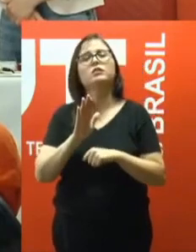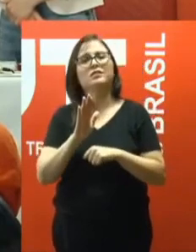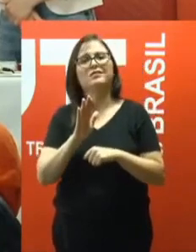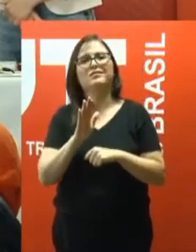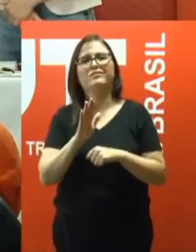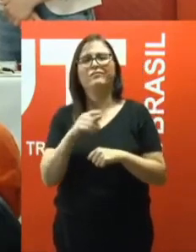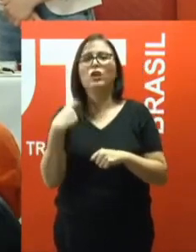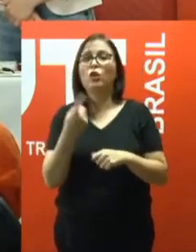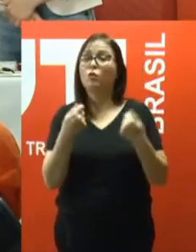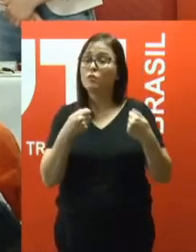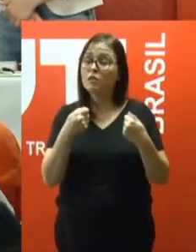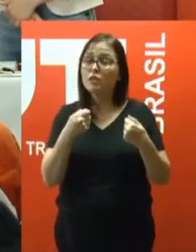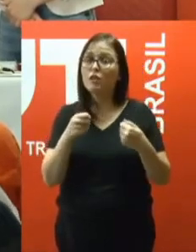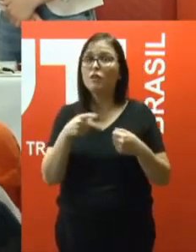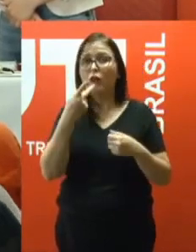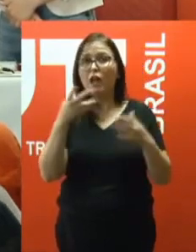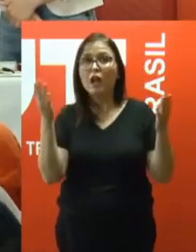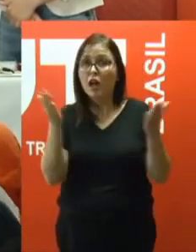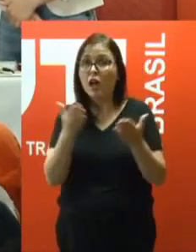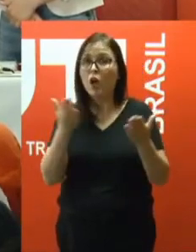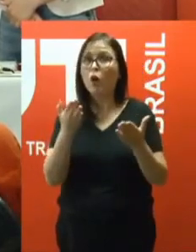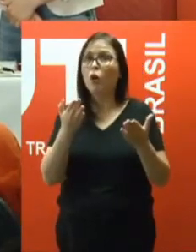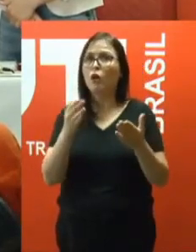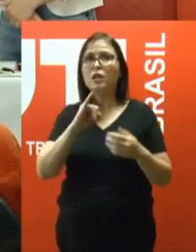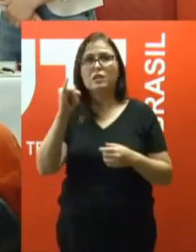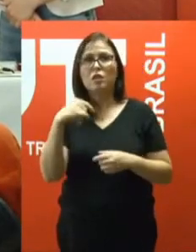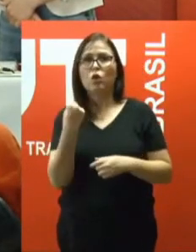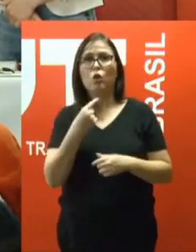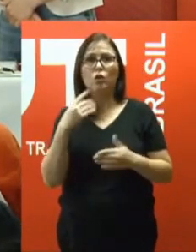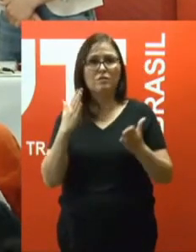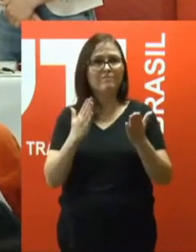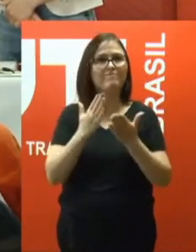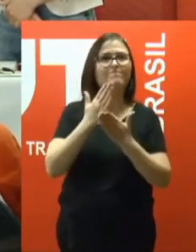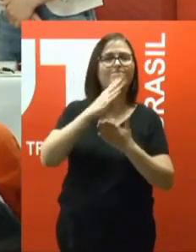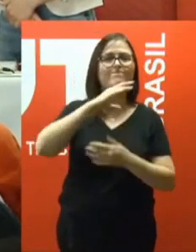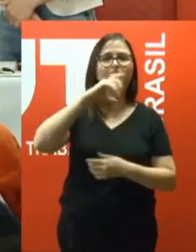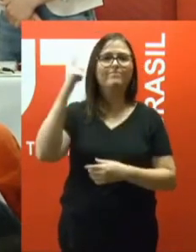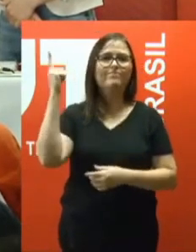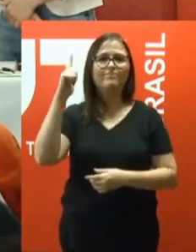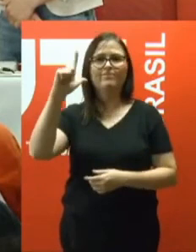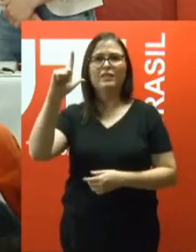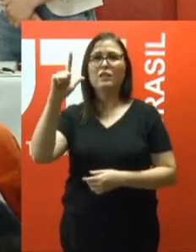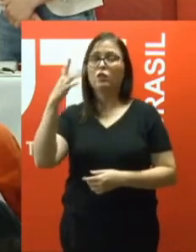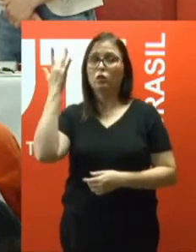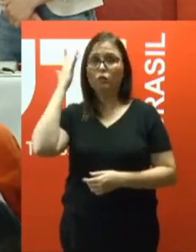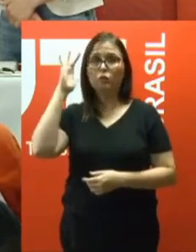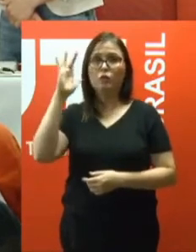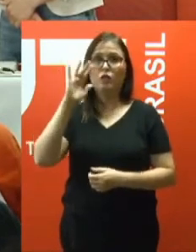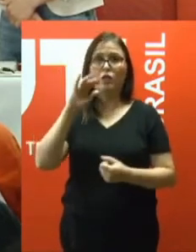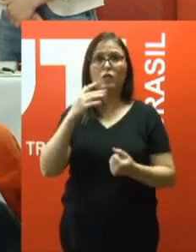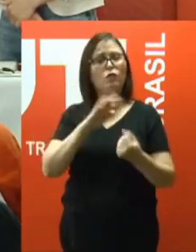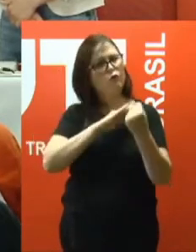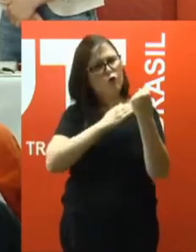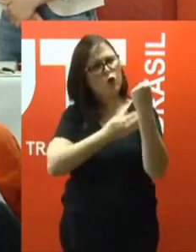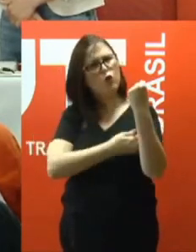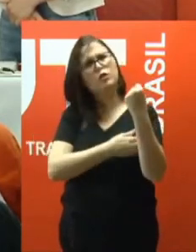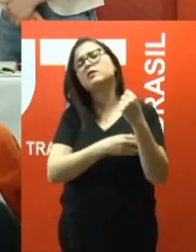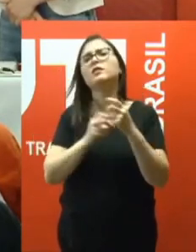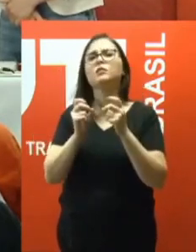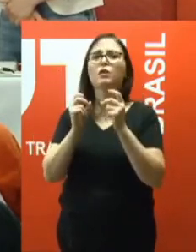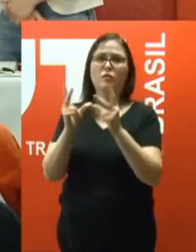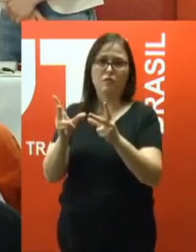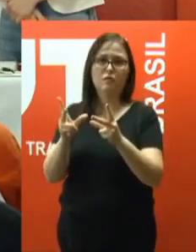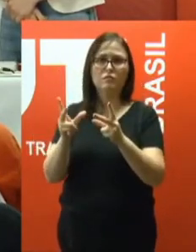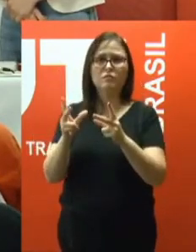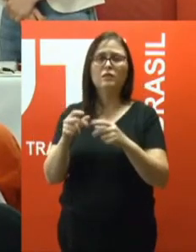E nós precisamos dizer alto e bom som que se a gente ganhar, eu não sei se a gente vai ter força para privatizar, mas a gente vai